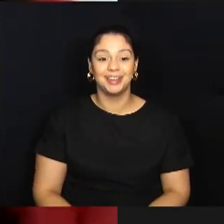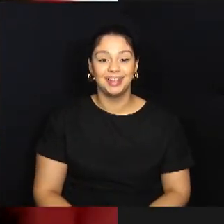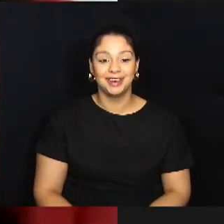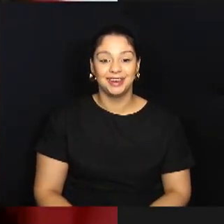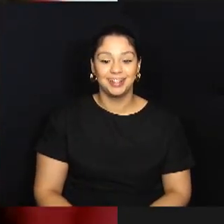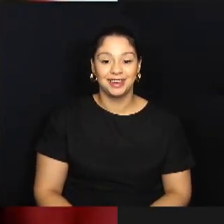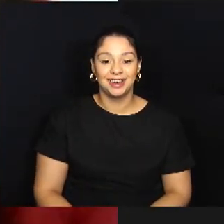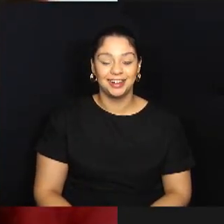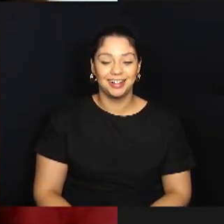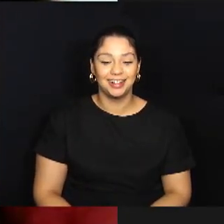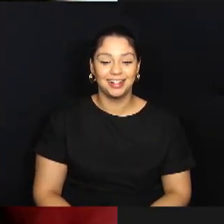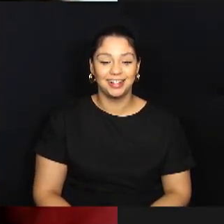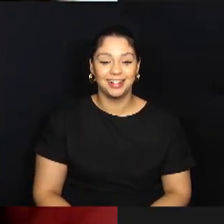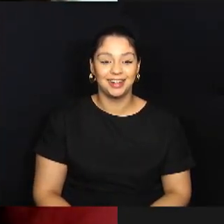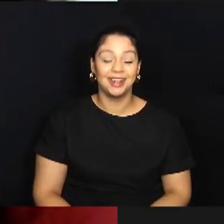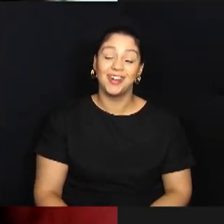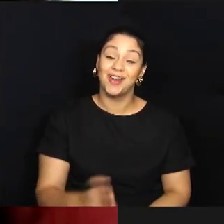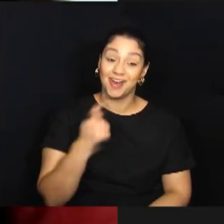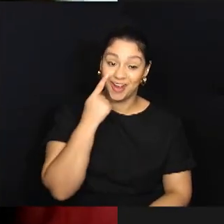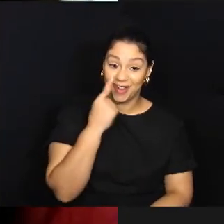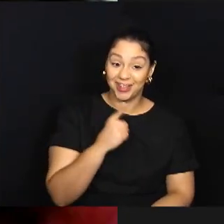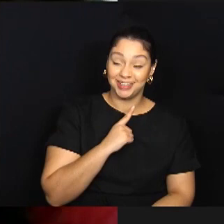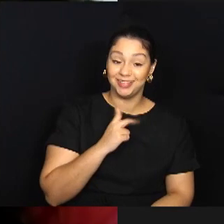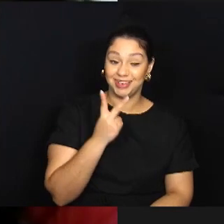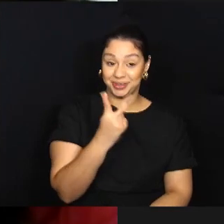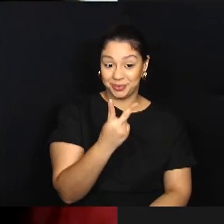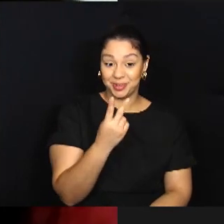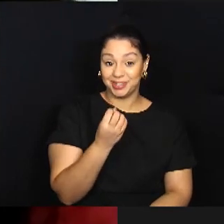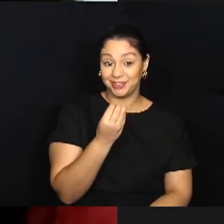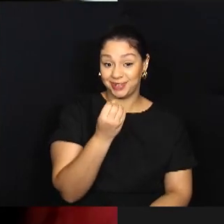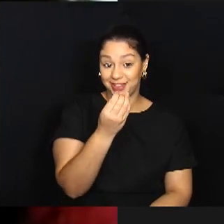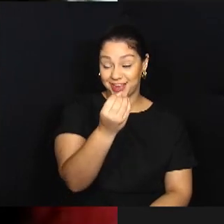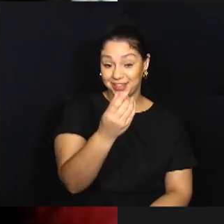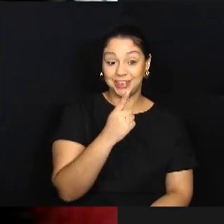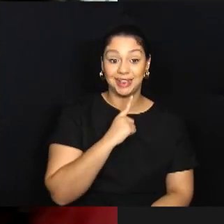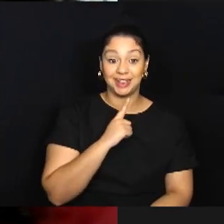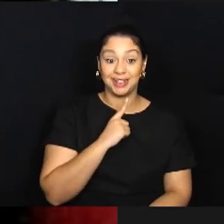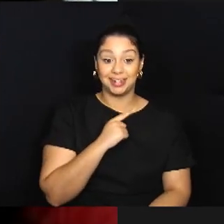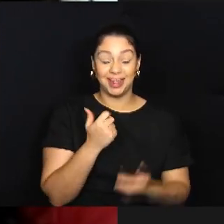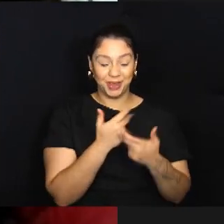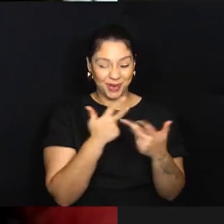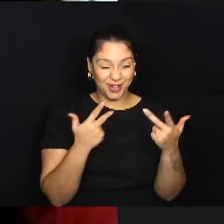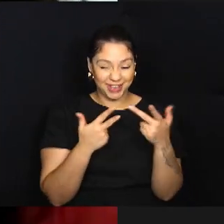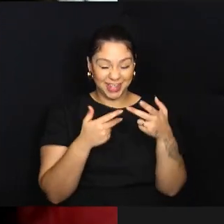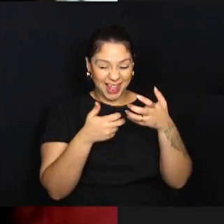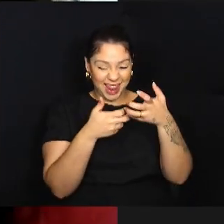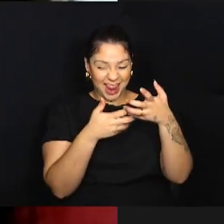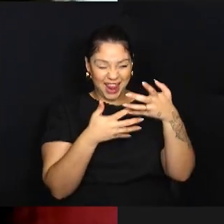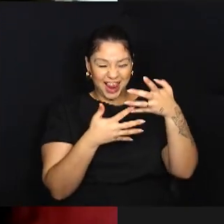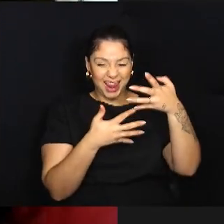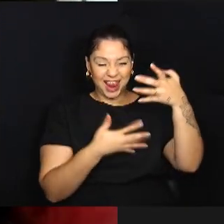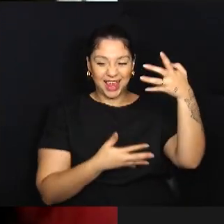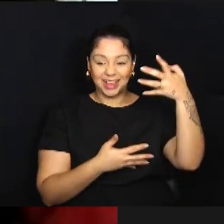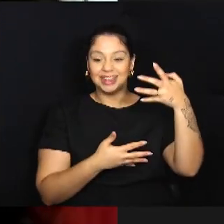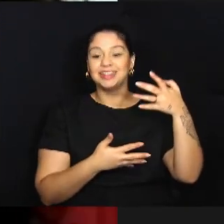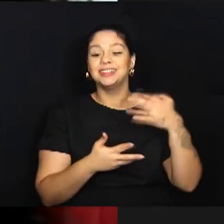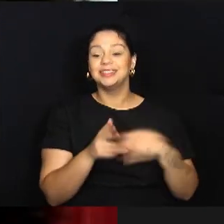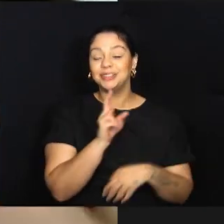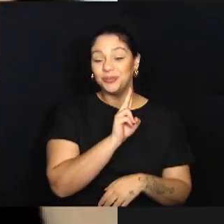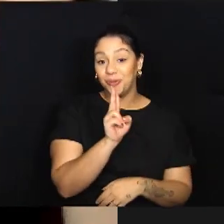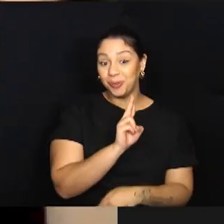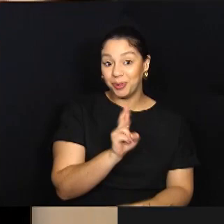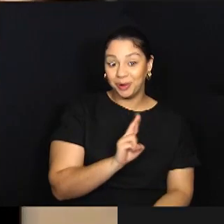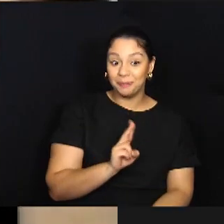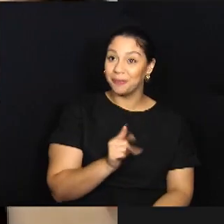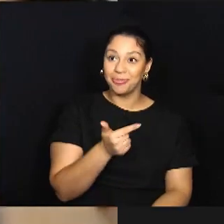Pode falar. Olha, foram duas até agora. A gente tem uma fila de escritores, né, que a gente não elencou, não